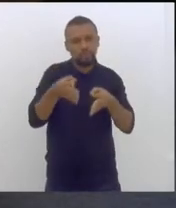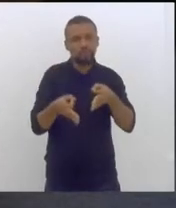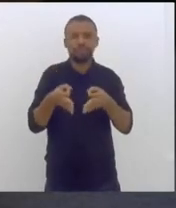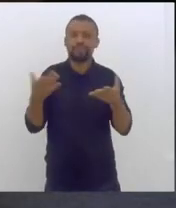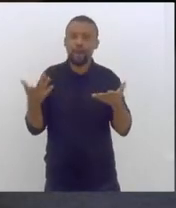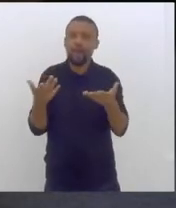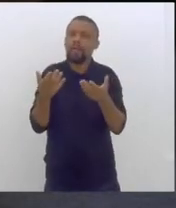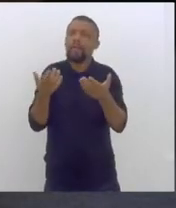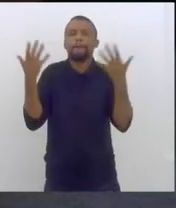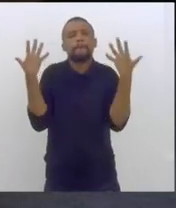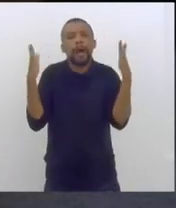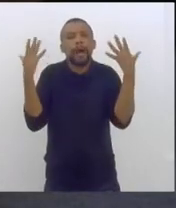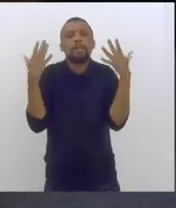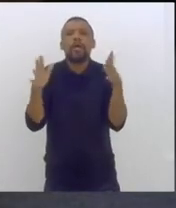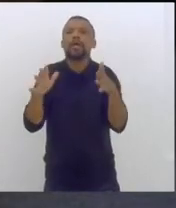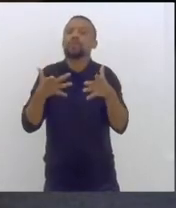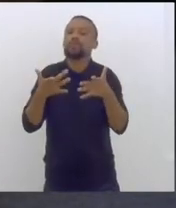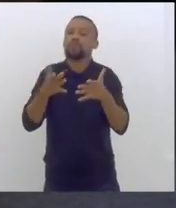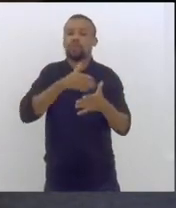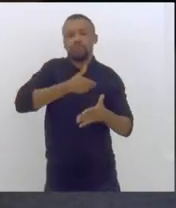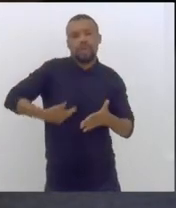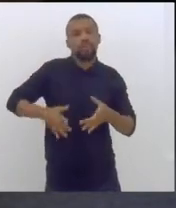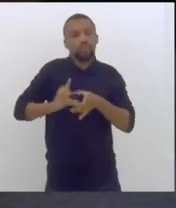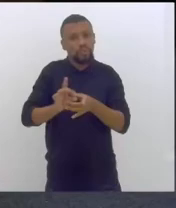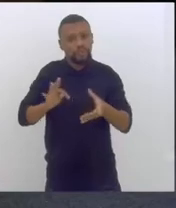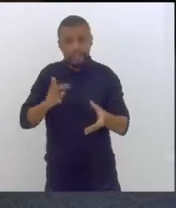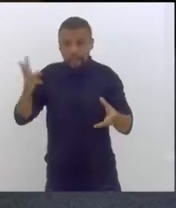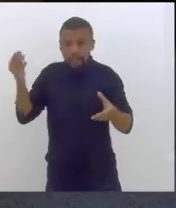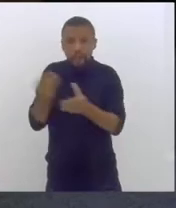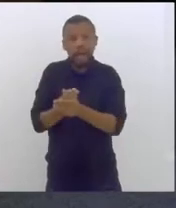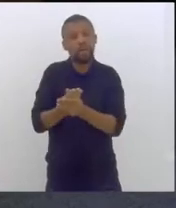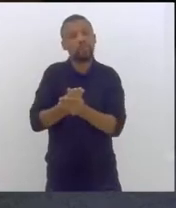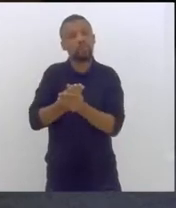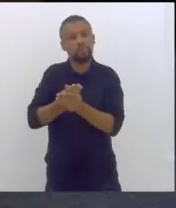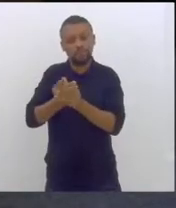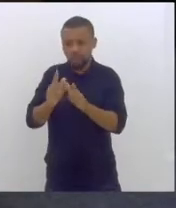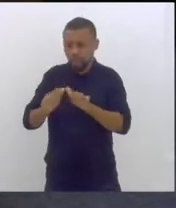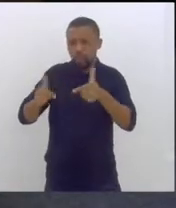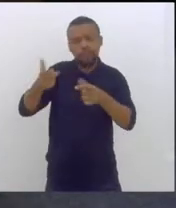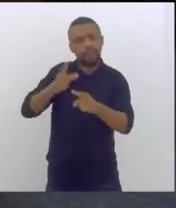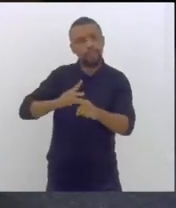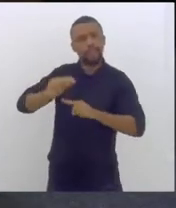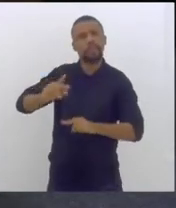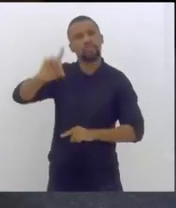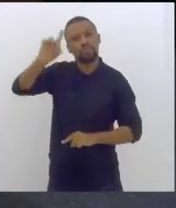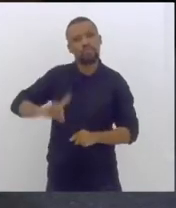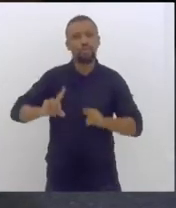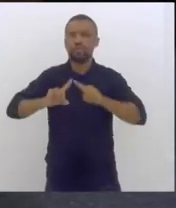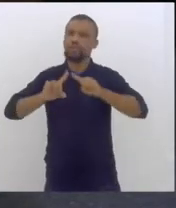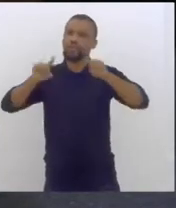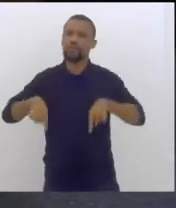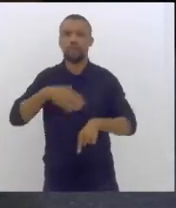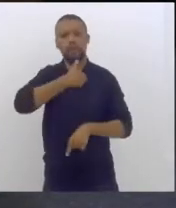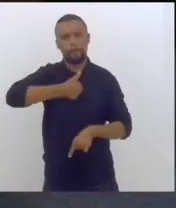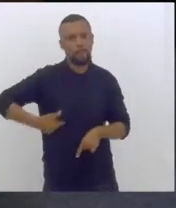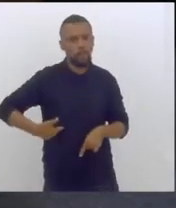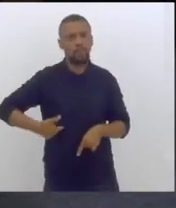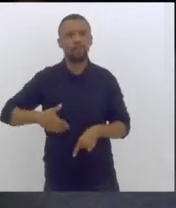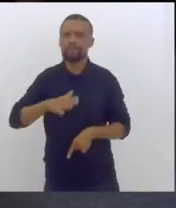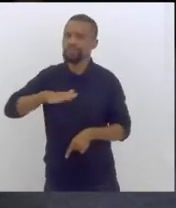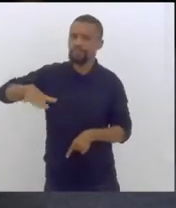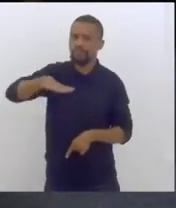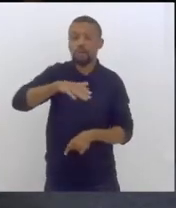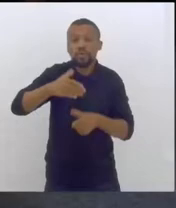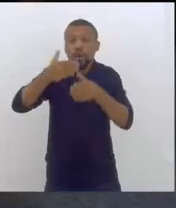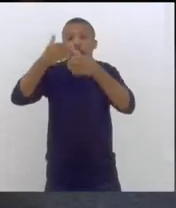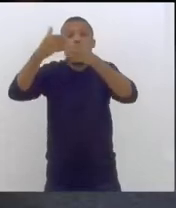prevaleceu o estado democrático de direito Parabéns prevaleceu o porto o serviço porque o direito de servidores públicos e servidores públicos